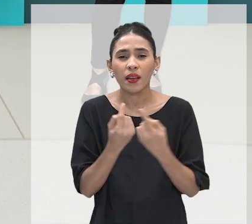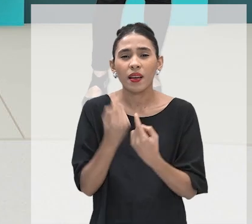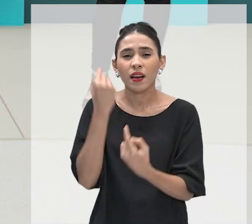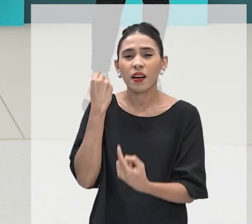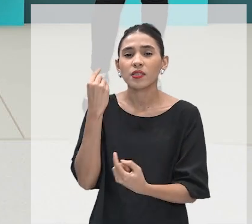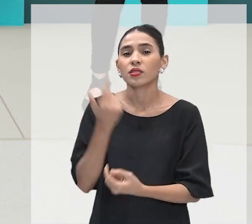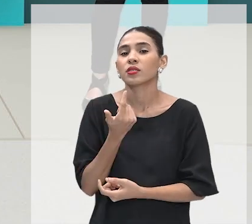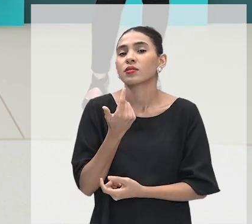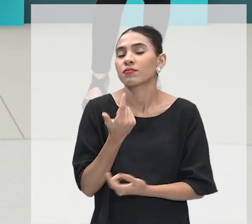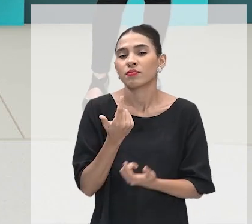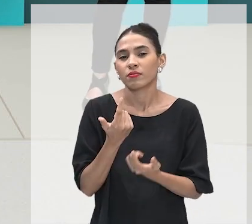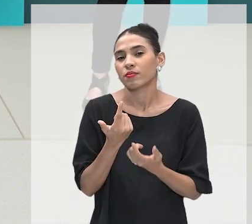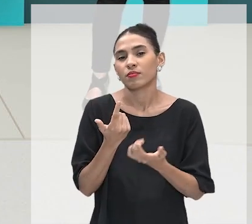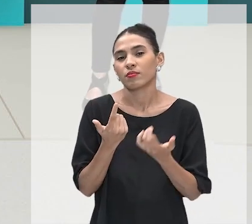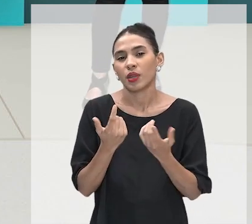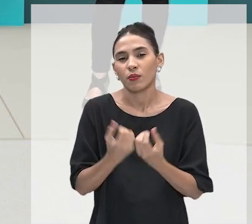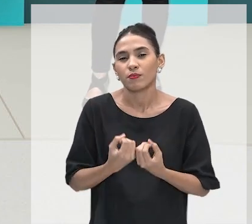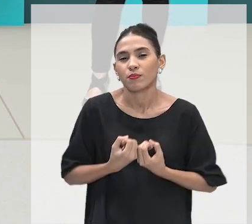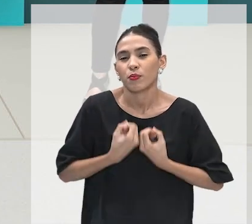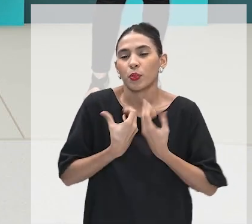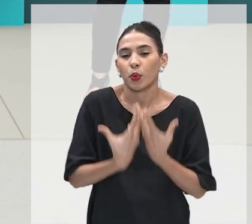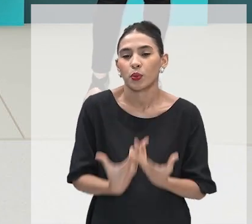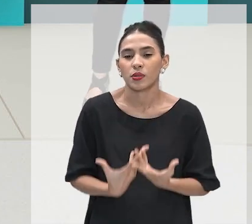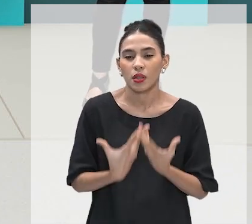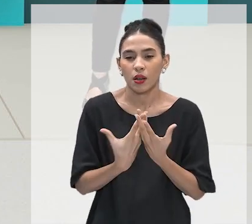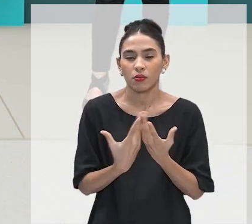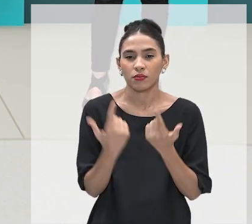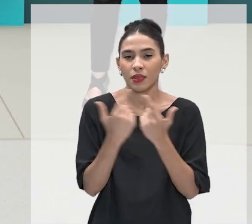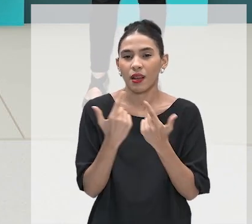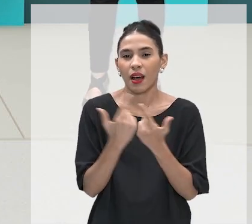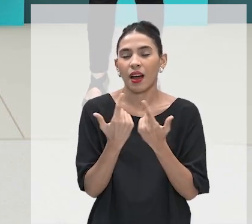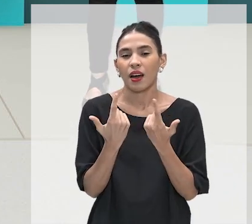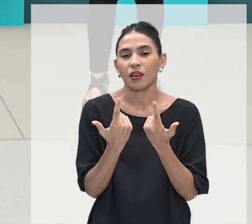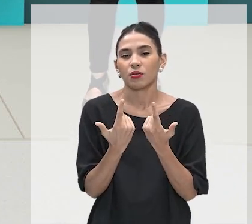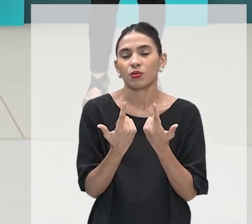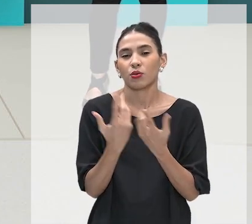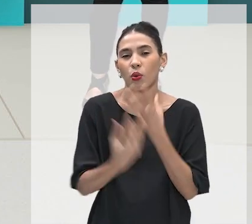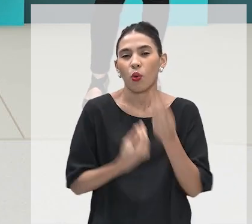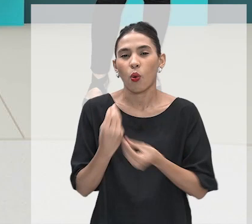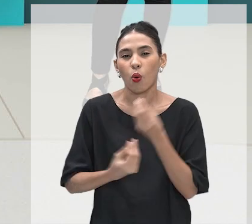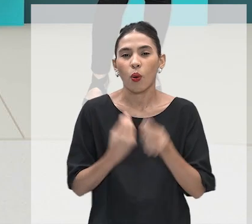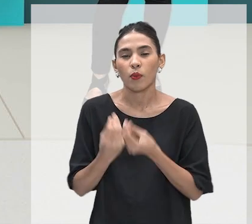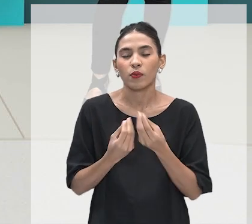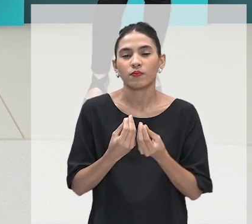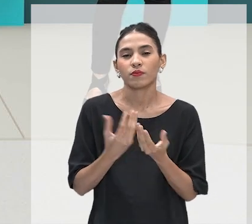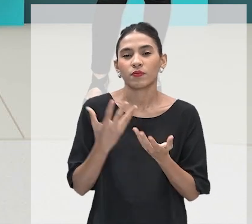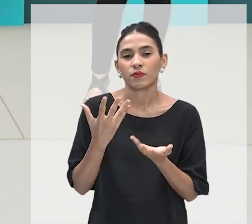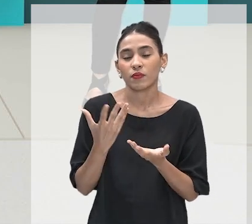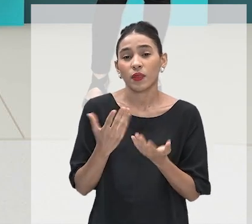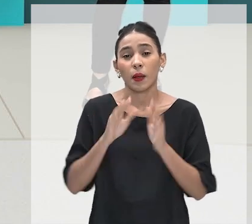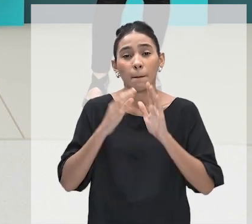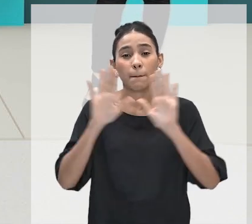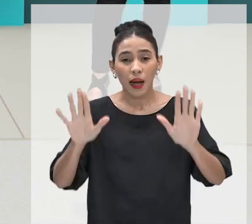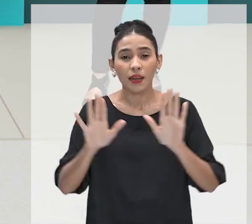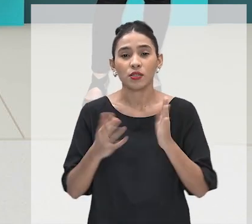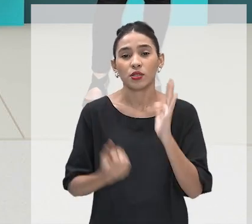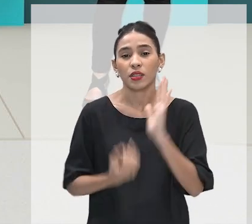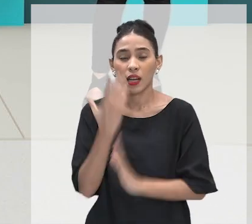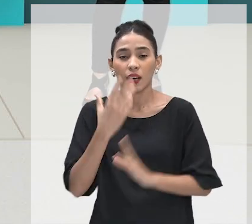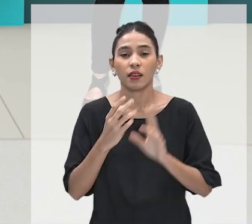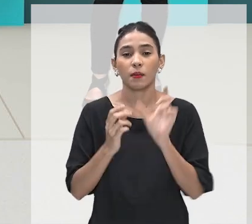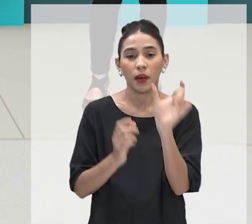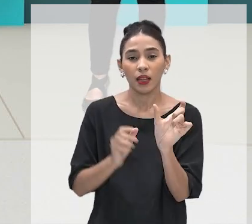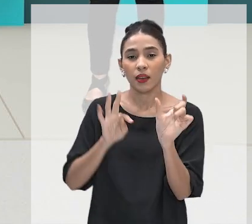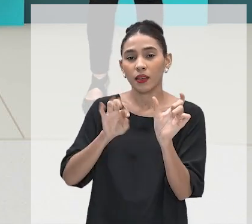fazia o teatro enquanto palavra, que nós vamos ver quando surgiu a palavra teatro, que foi denominado o